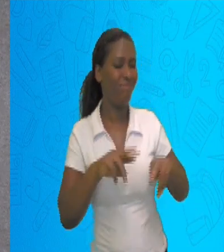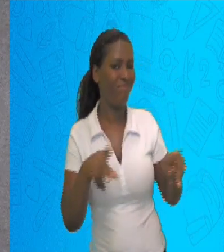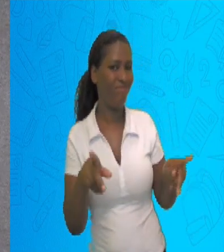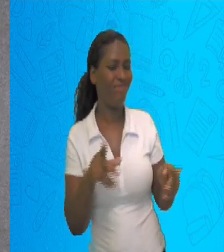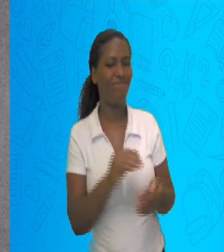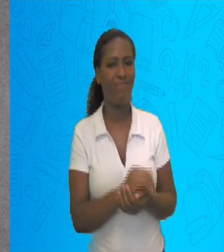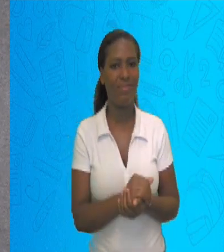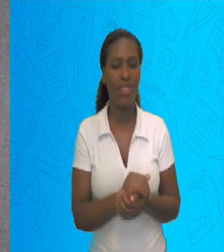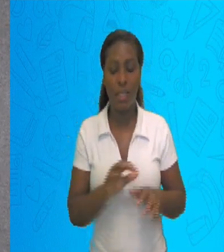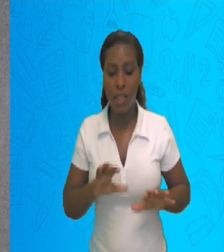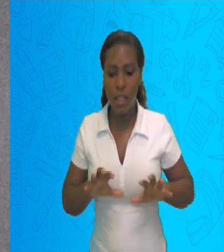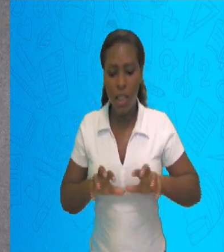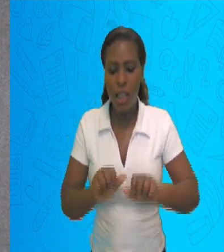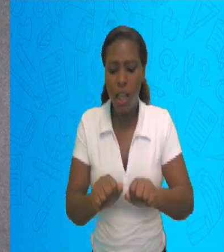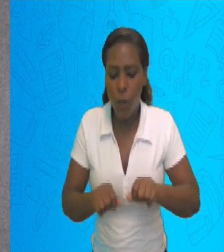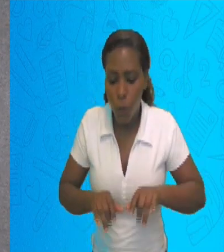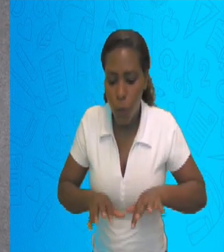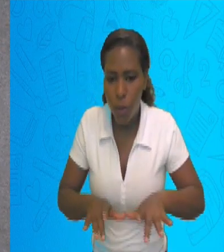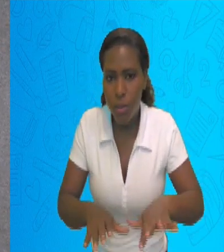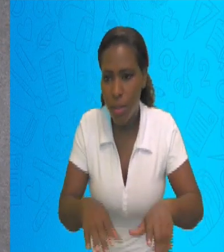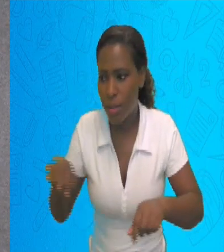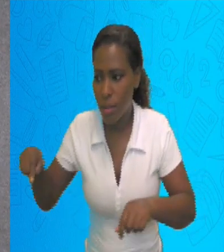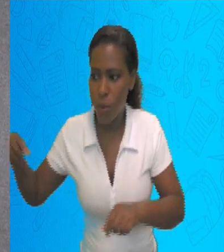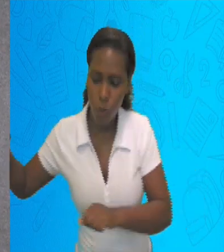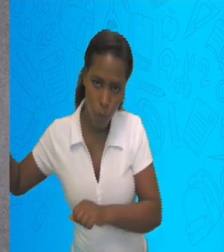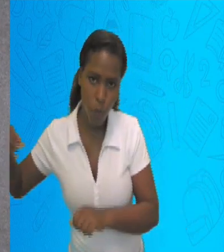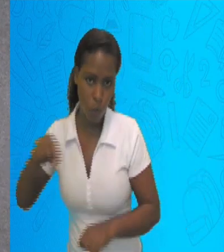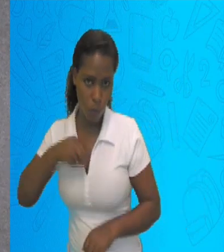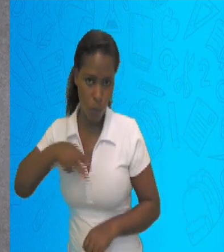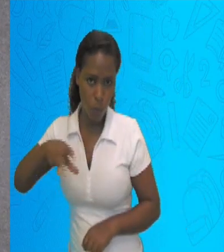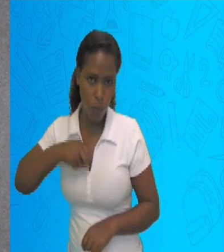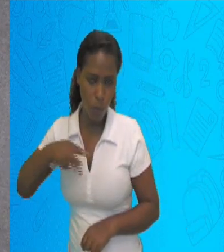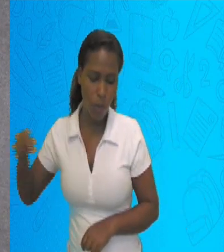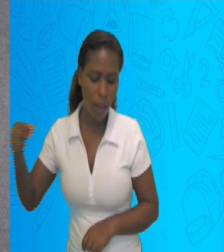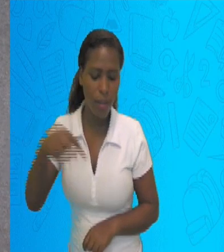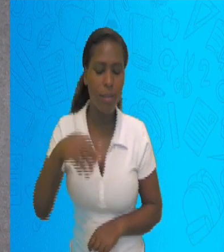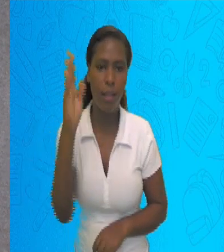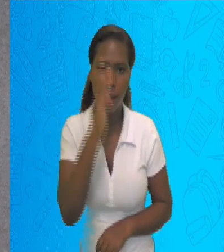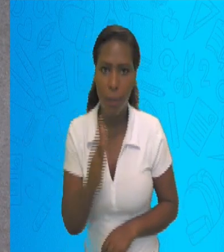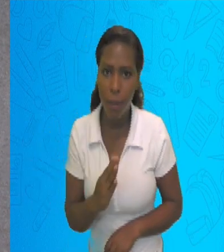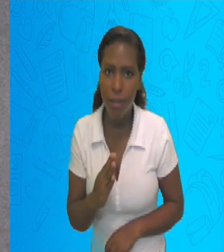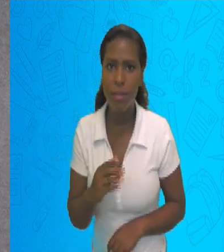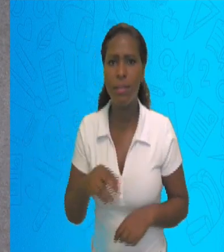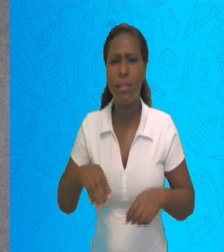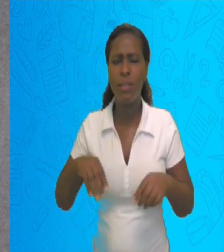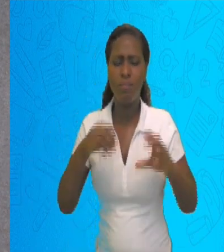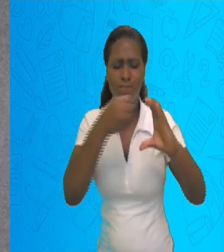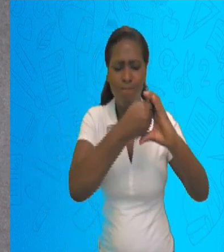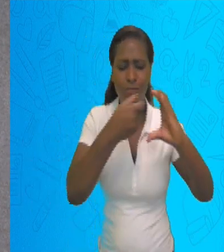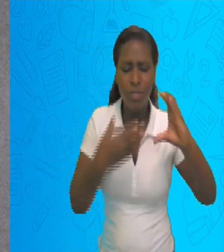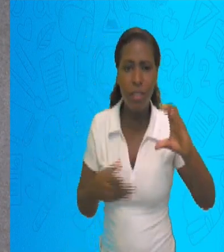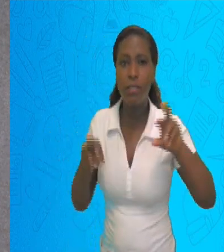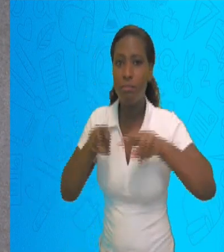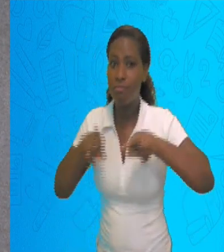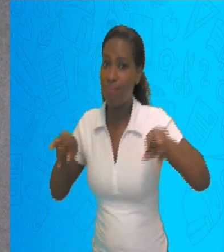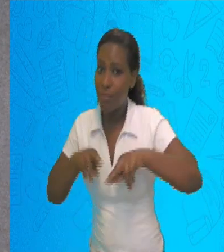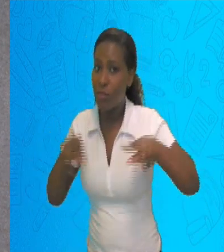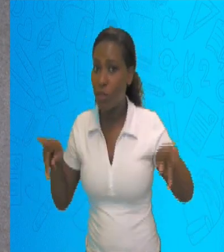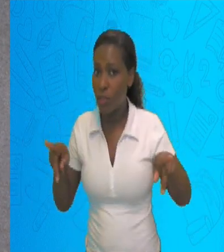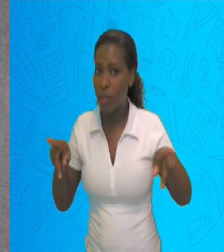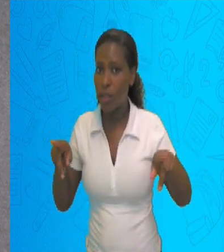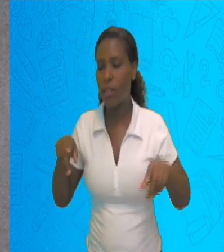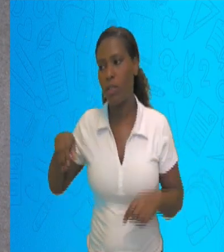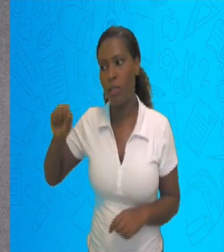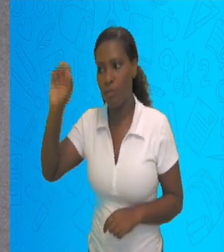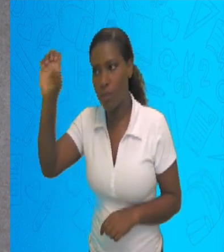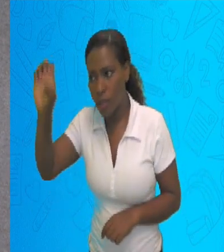um caráter semelhante a outras colonizações europeias, como a colonização espanhola, que já vimos